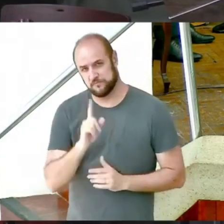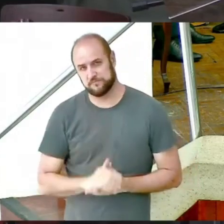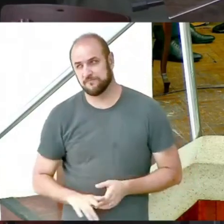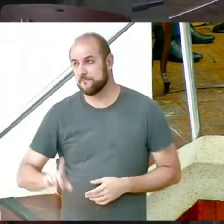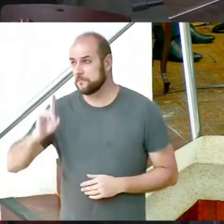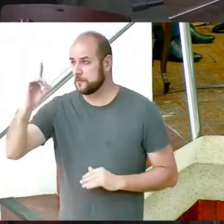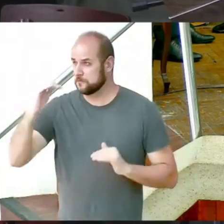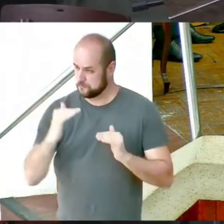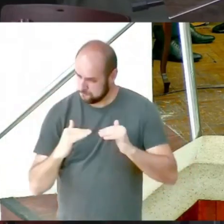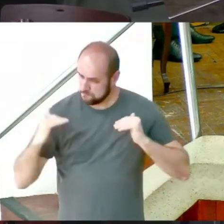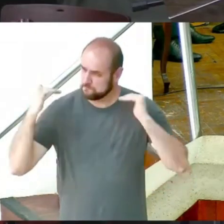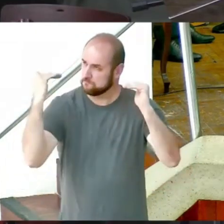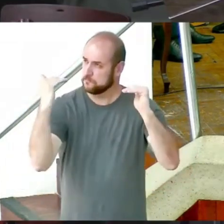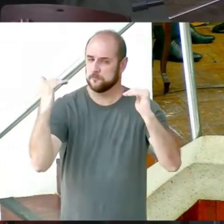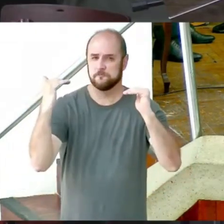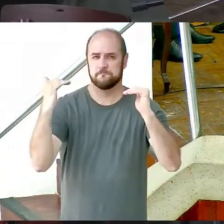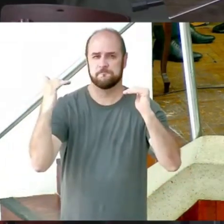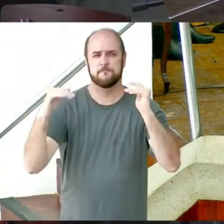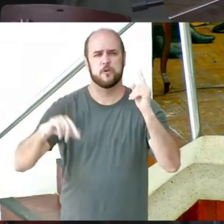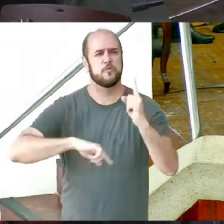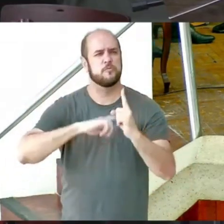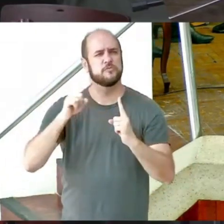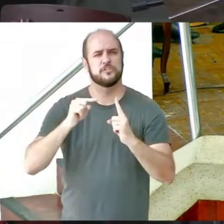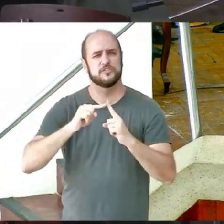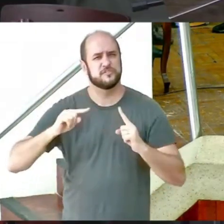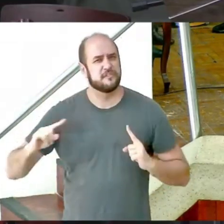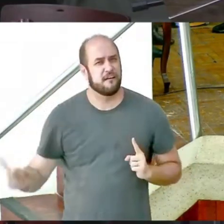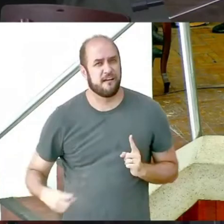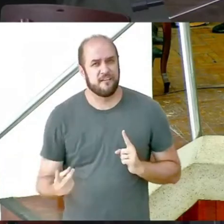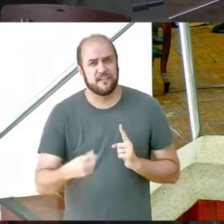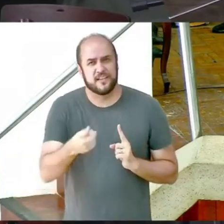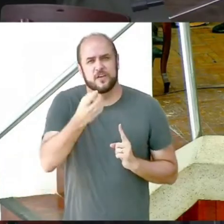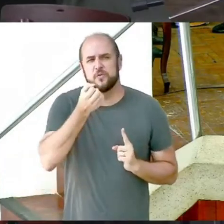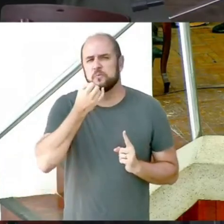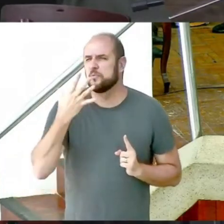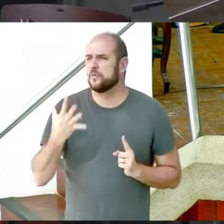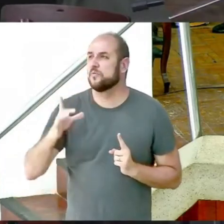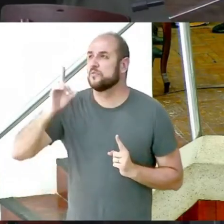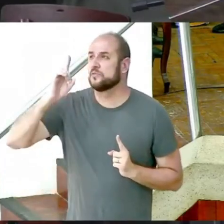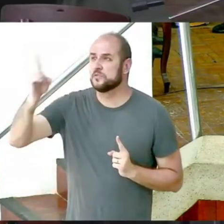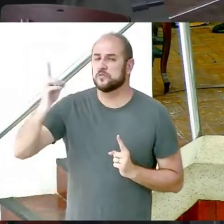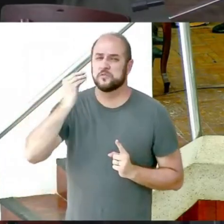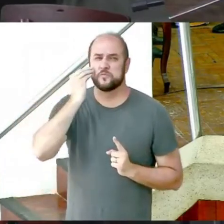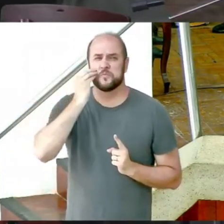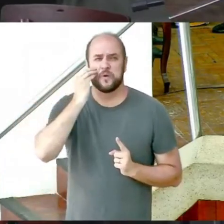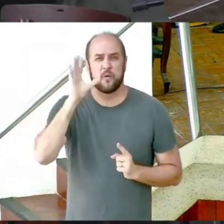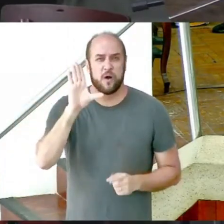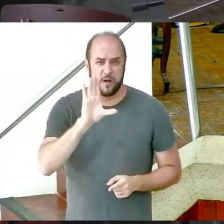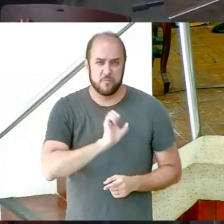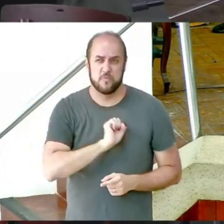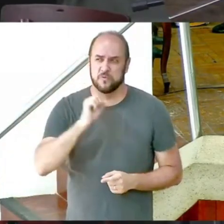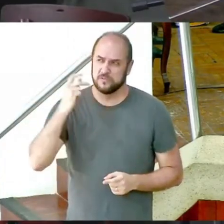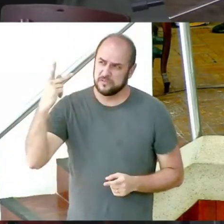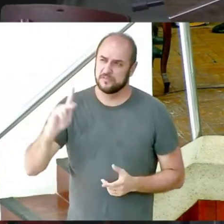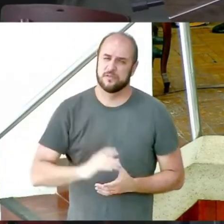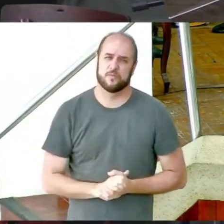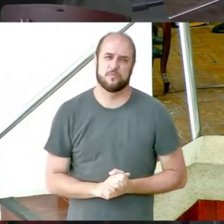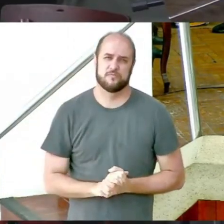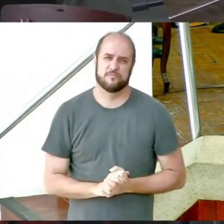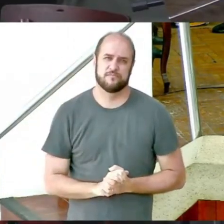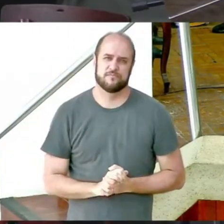soberano, os seus propósitos são eternos e bons. Deus provou do seu amor,